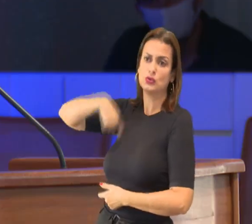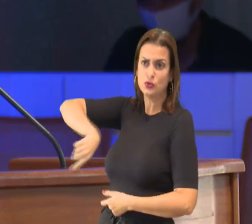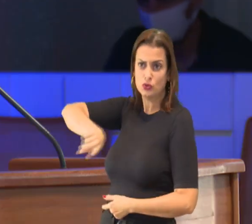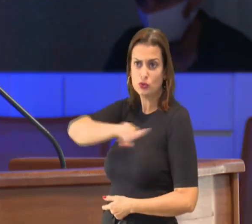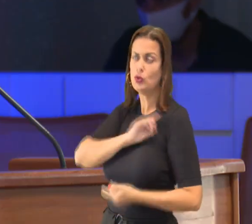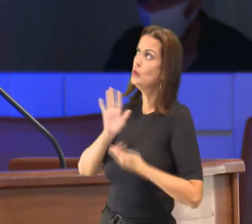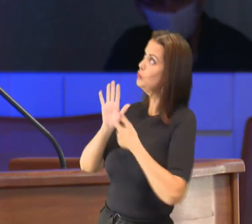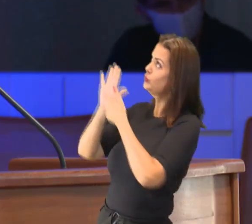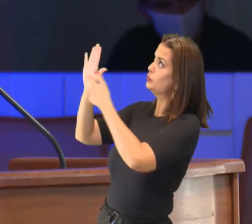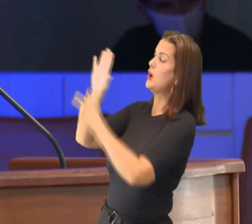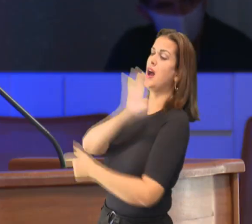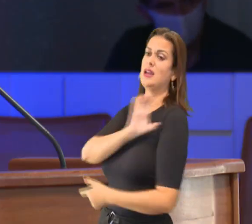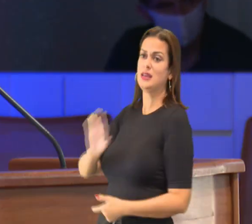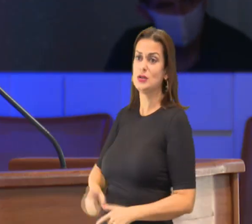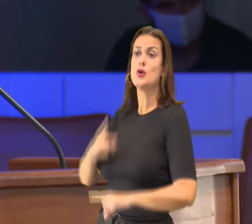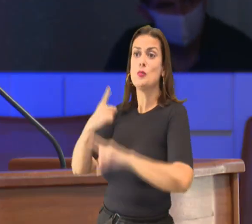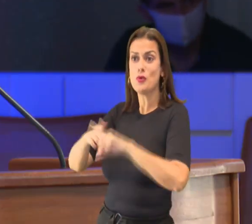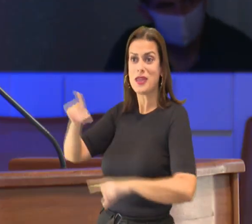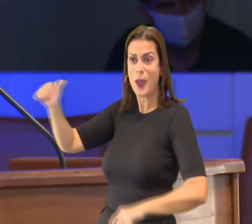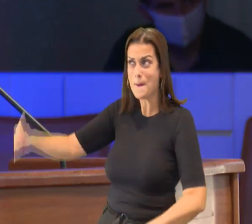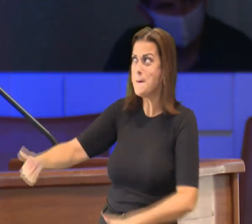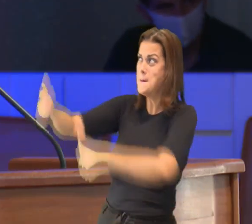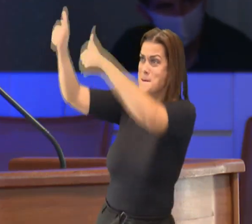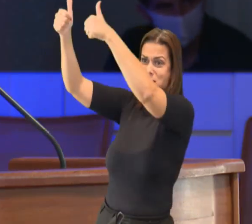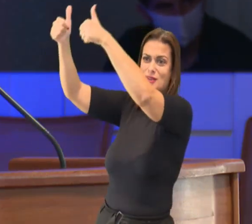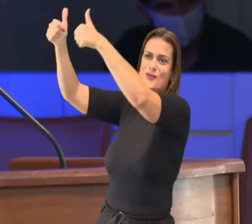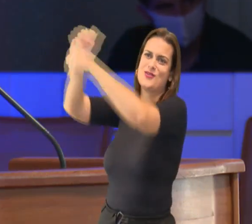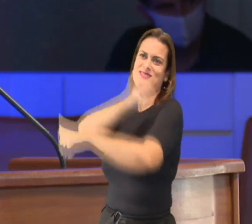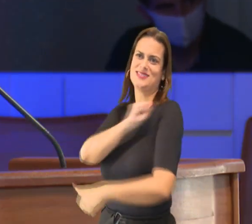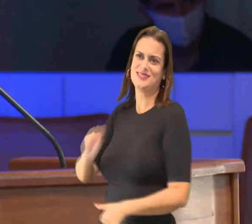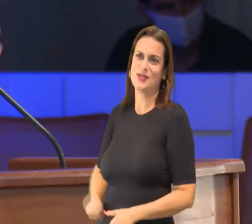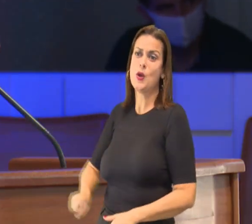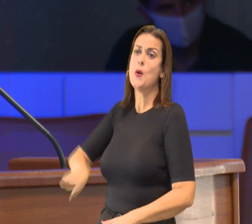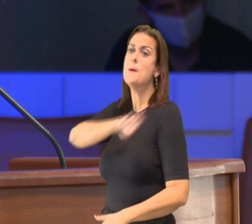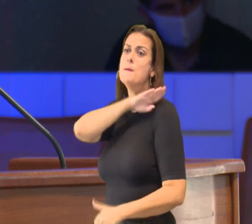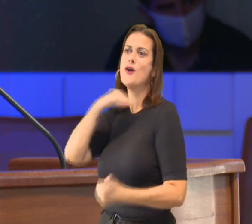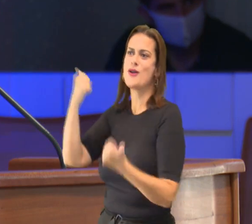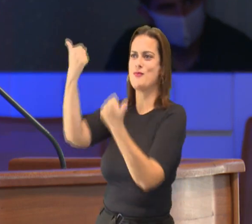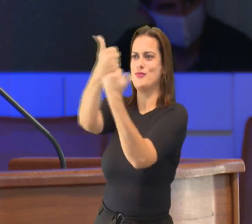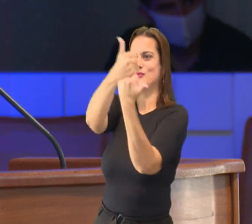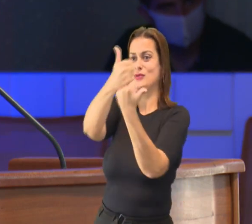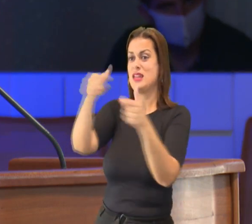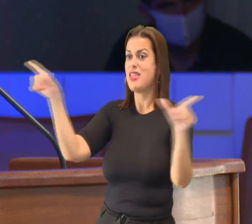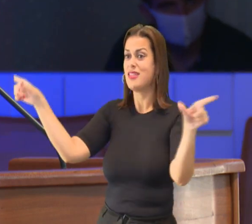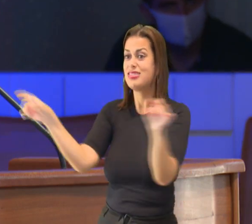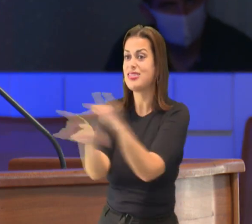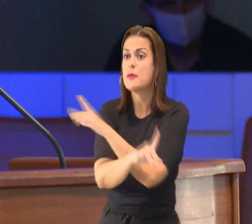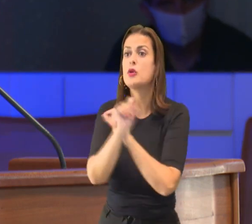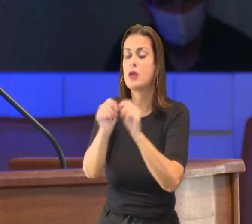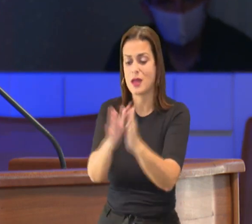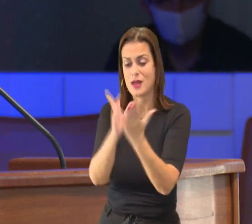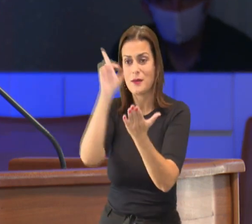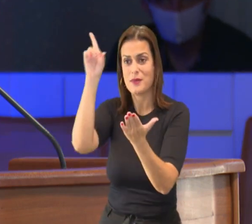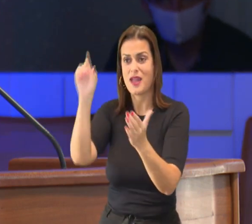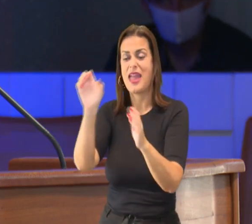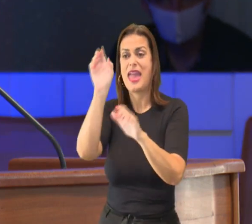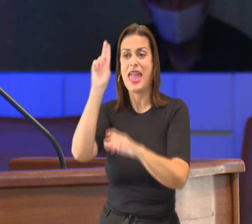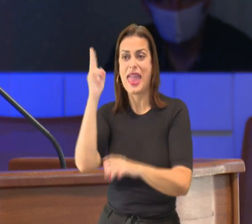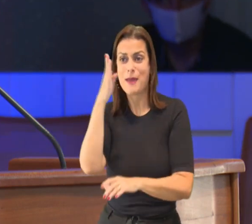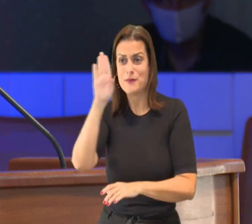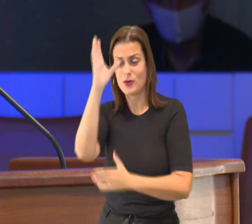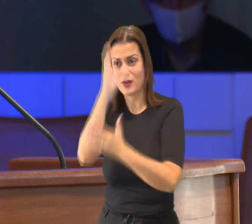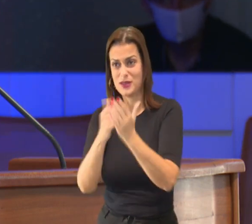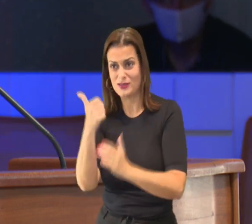a Cristo, porque Ele é o sumo sacerdote, Ele morreu por nós. E aí eu concluo esta palavra pedindo que você abra a sua Bíblia em Hebreus no